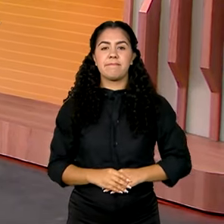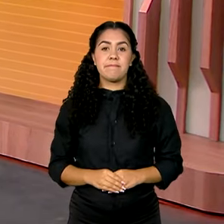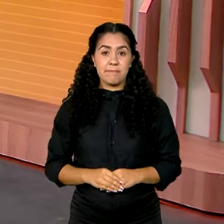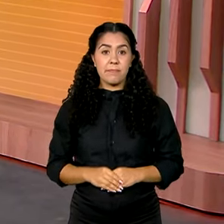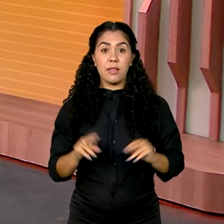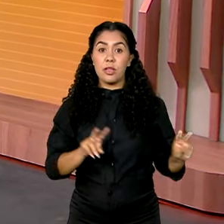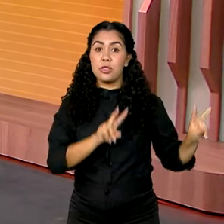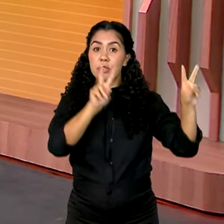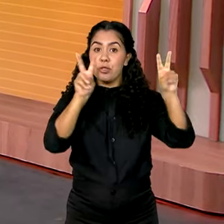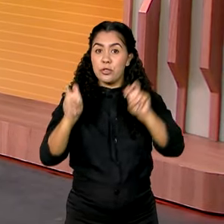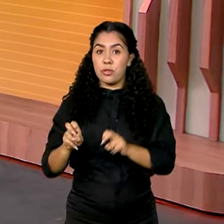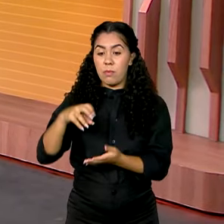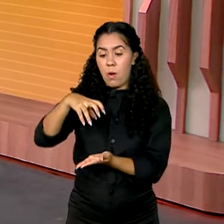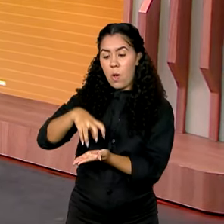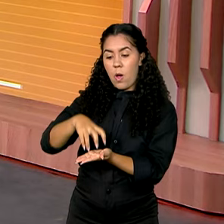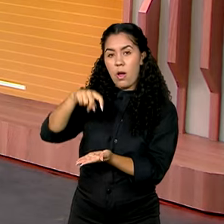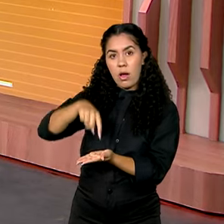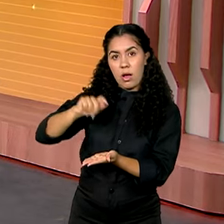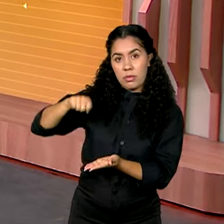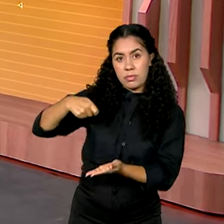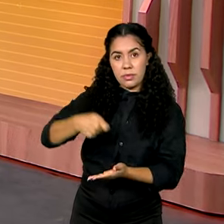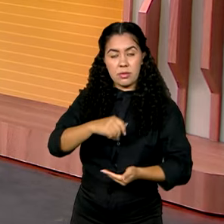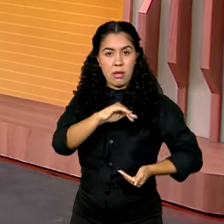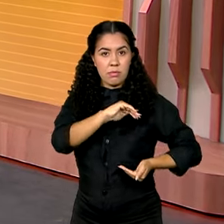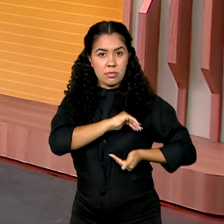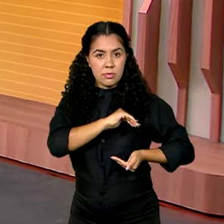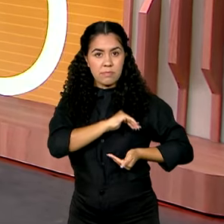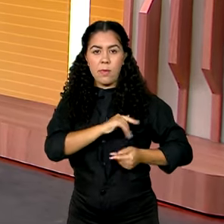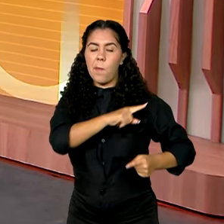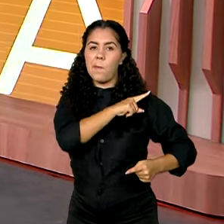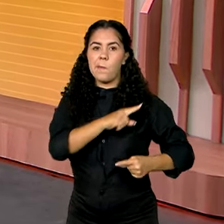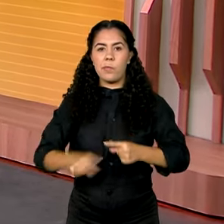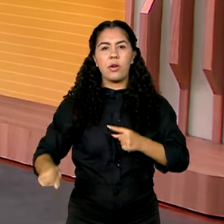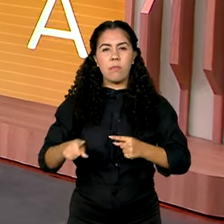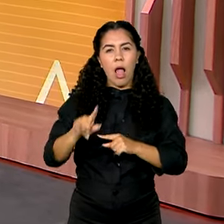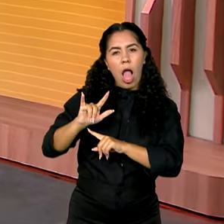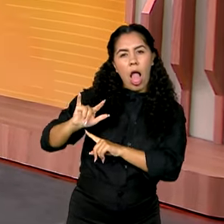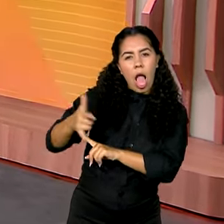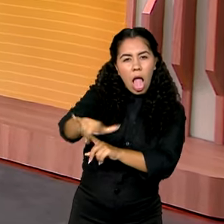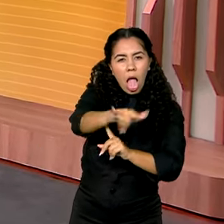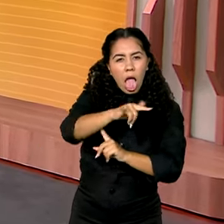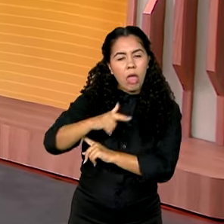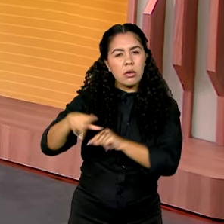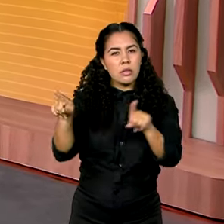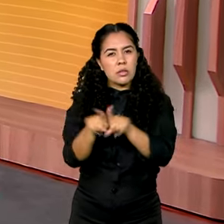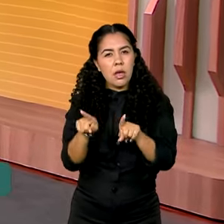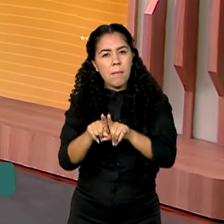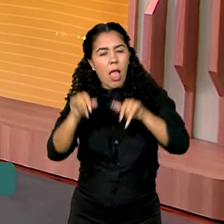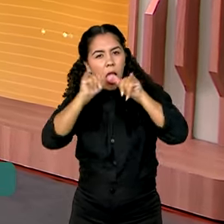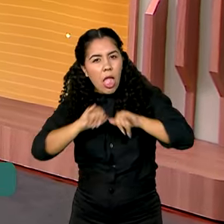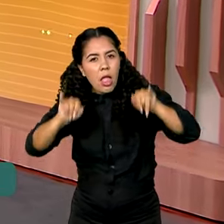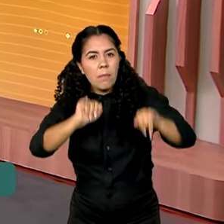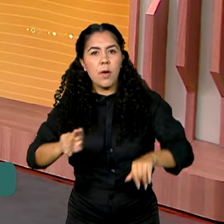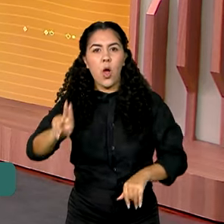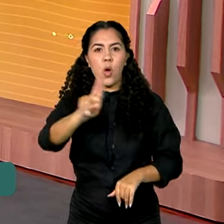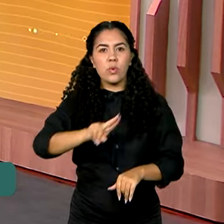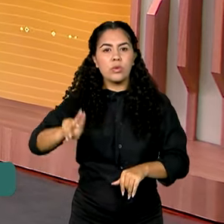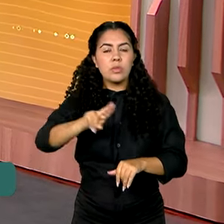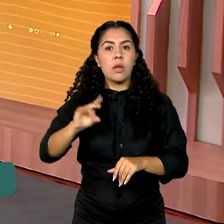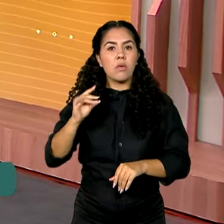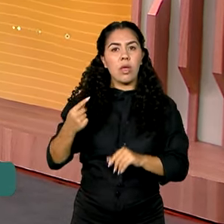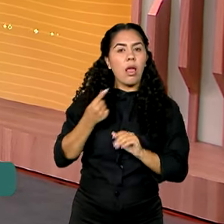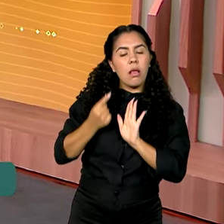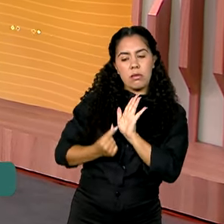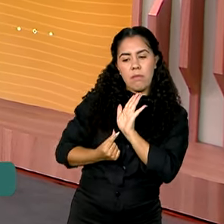A Agência Nacional de Vigilância Sanitária, Anvisa, proibiu a manipulação, a propaganda e o uso de implantes